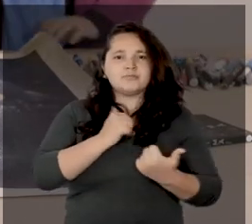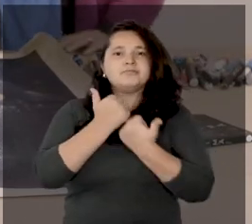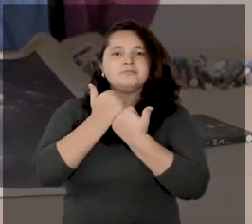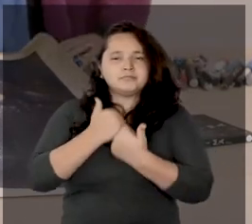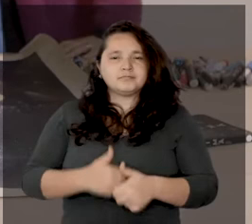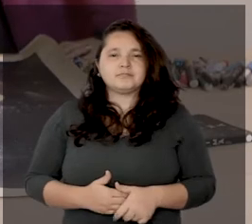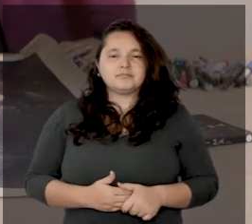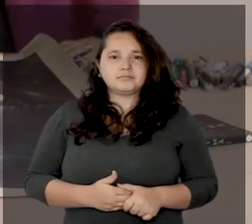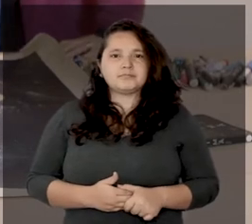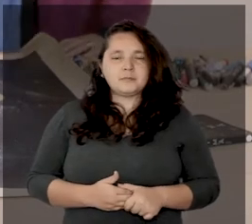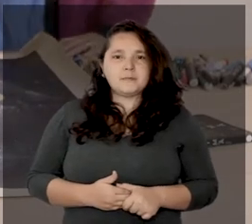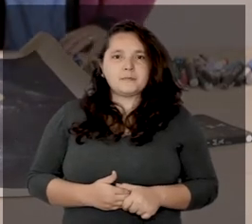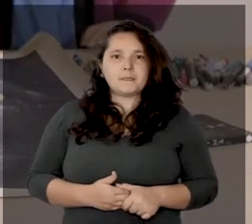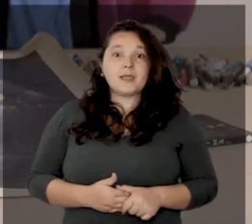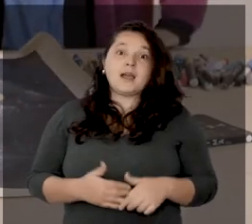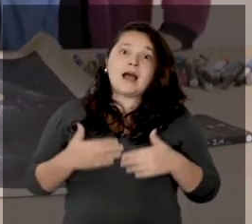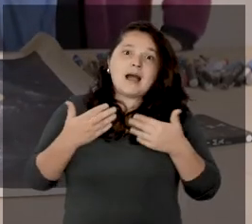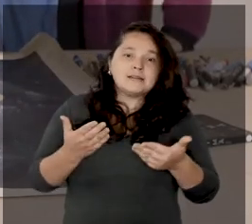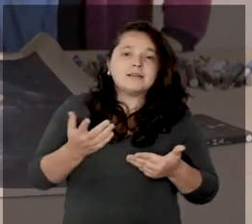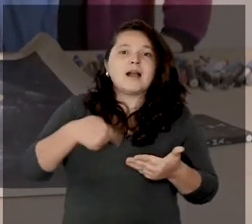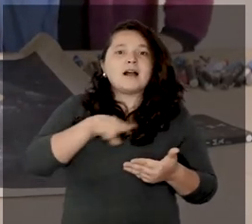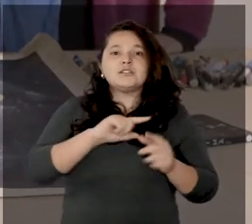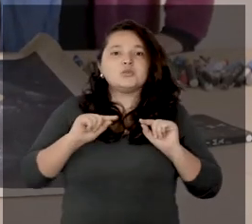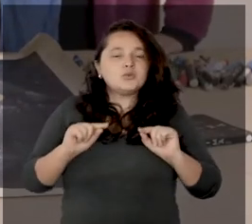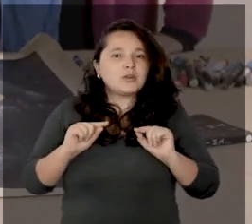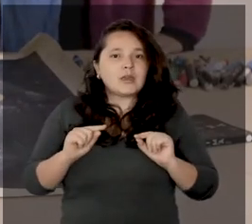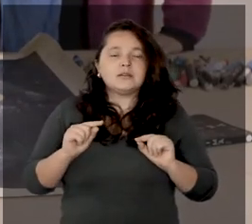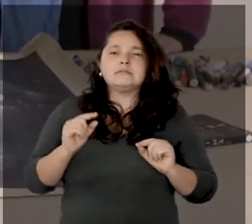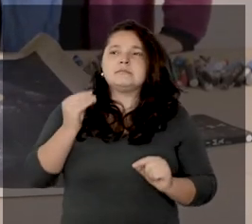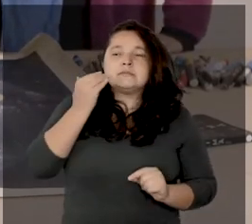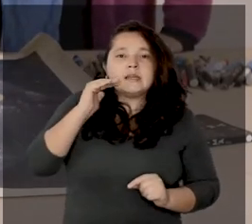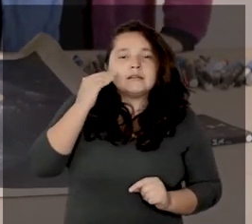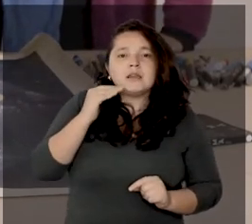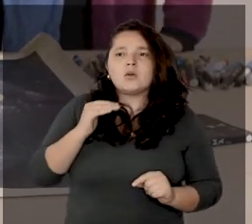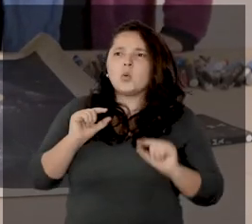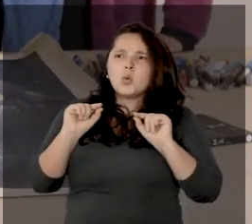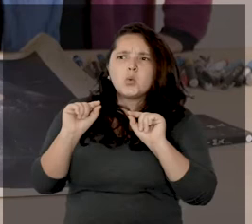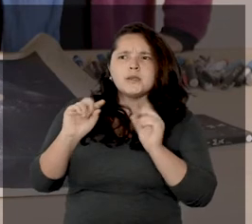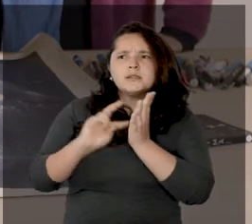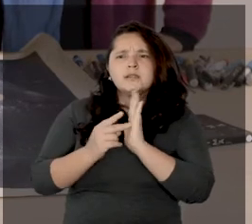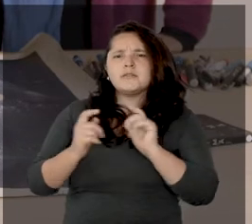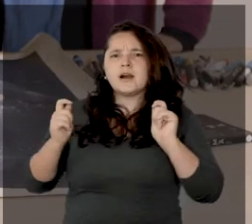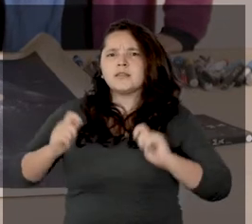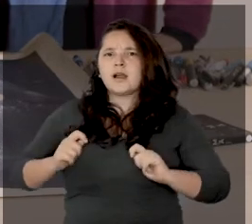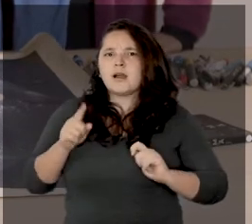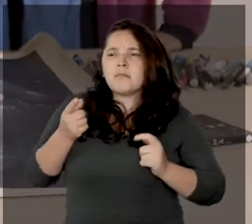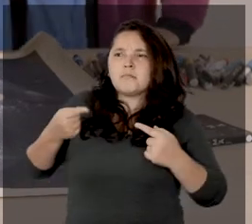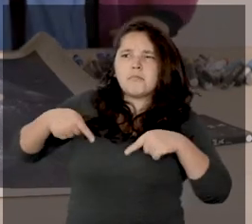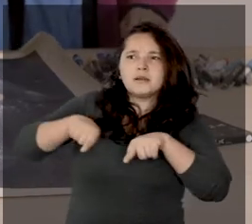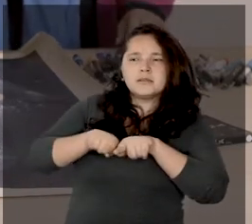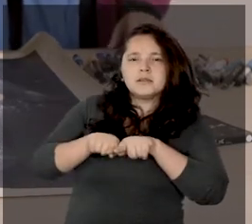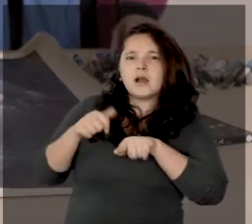também buscado entender, né, criticamente o que significa isso, essa possibilidade de parceria entre